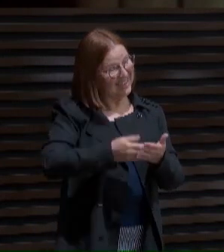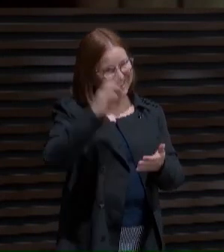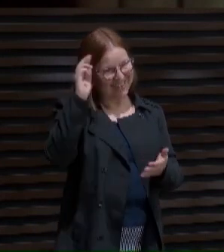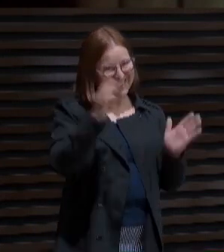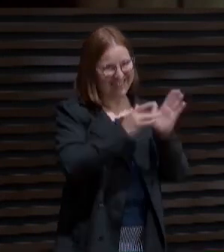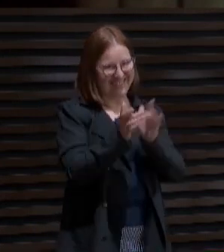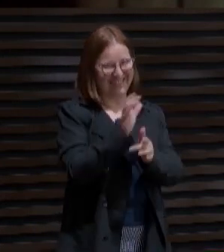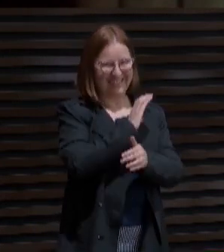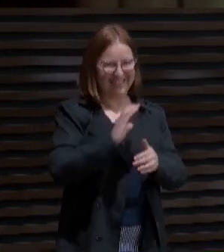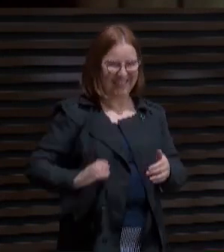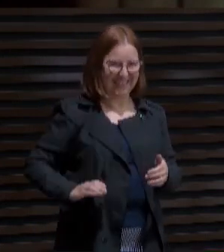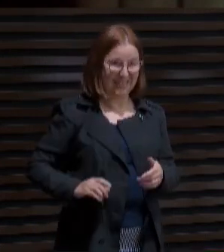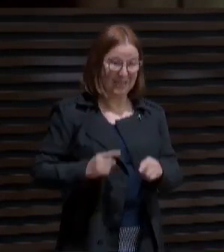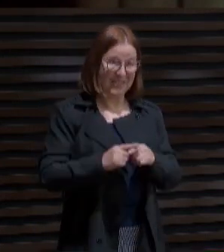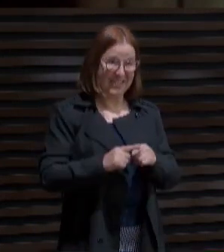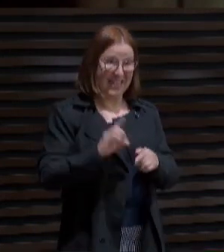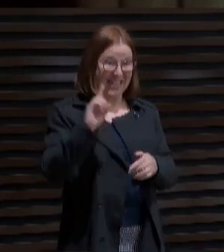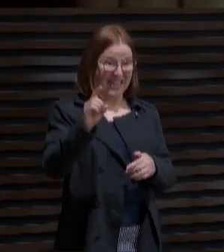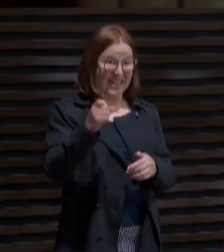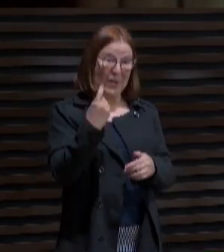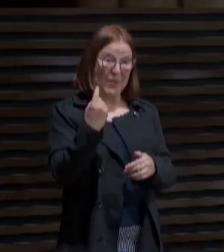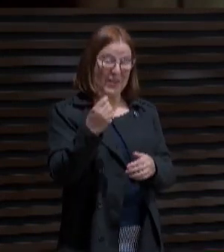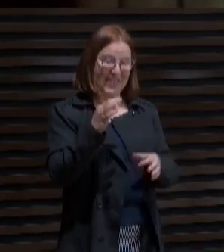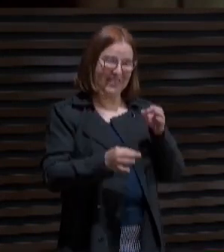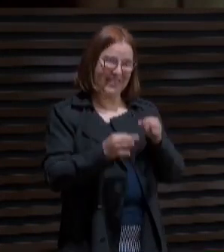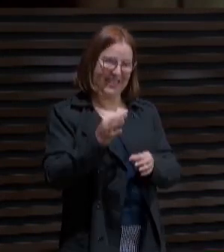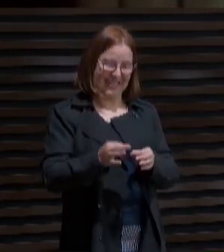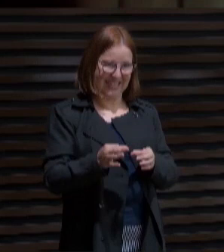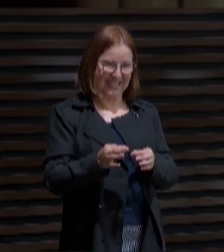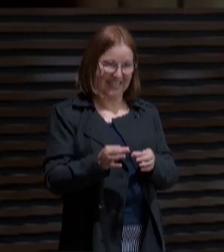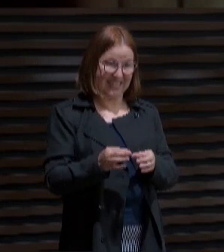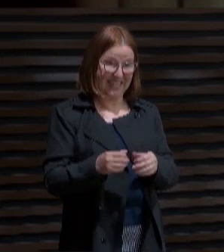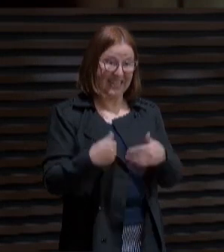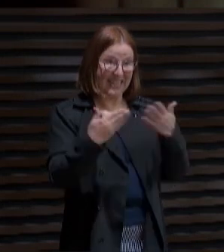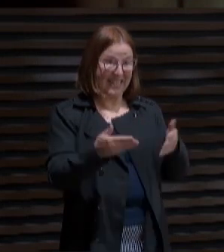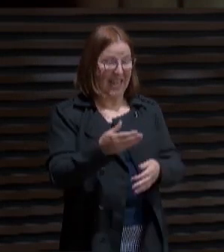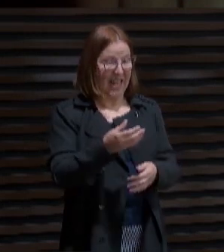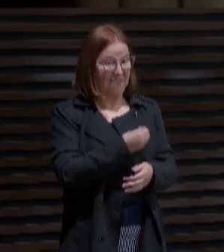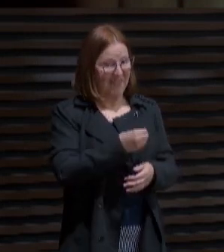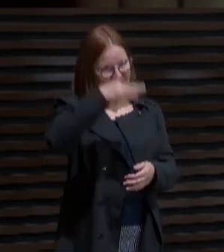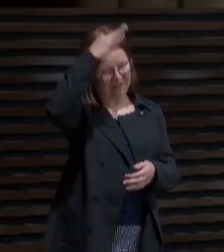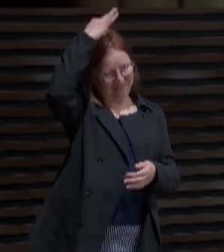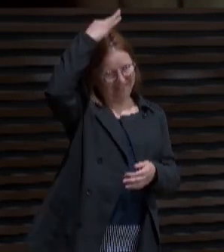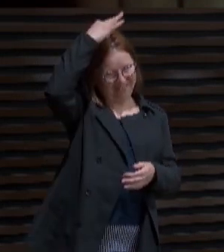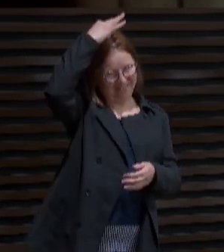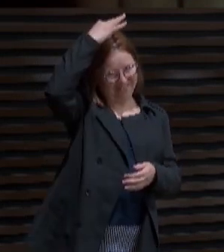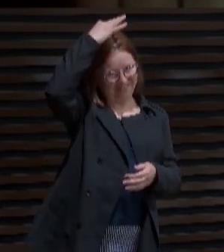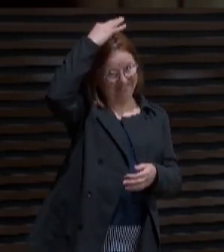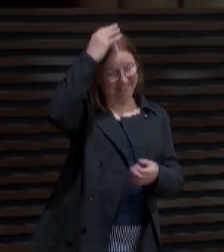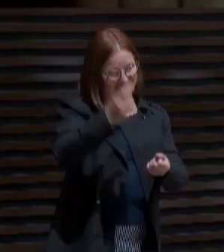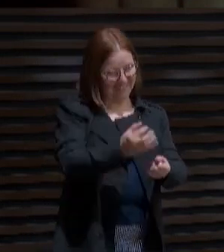Cristo, pois Ele é a única justiça capaz de lhe dar vida espiritual e